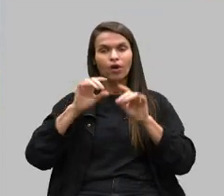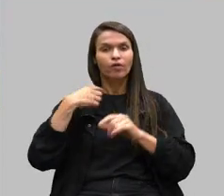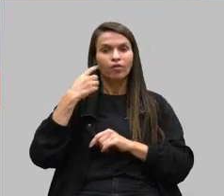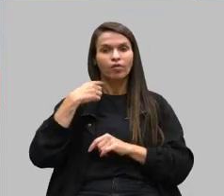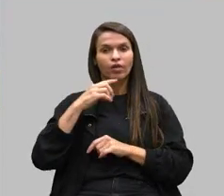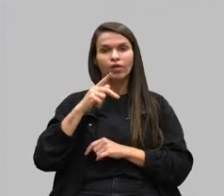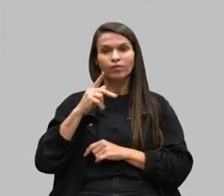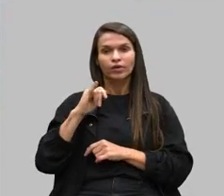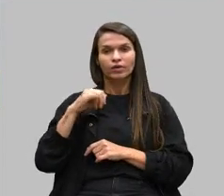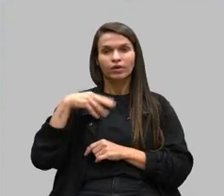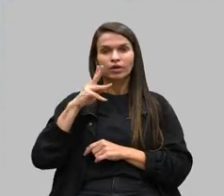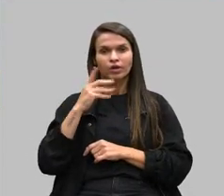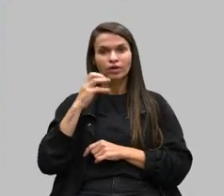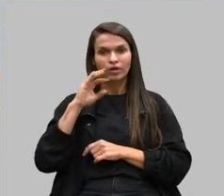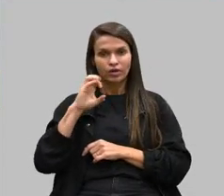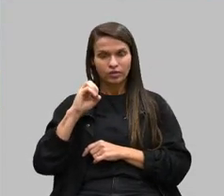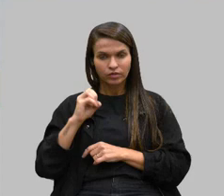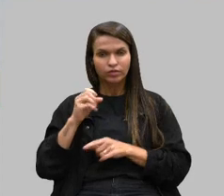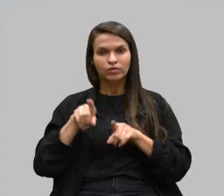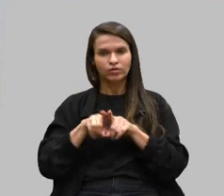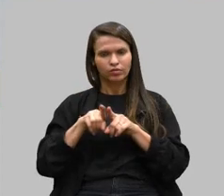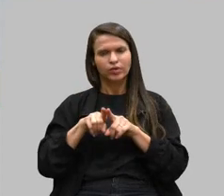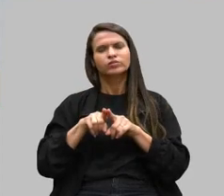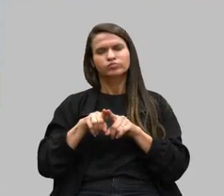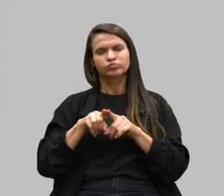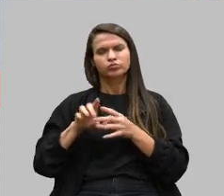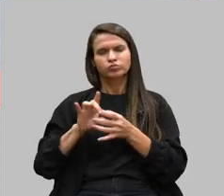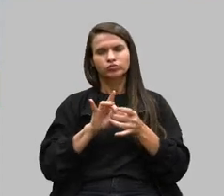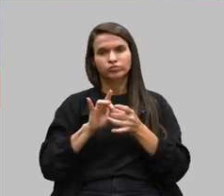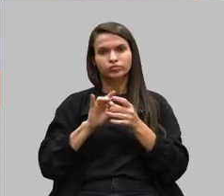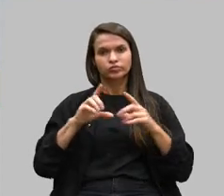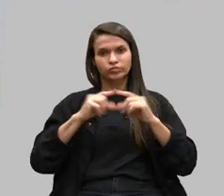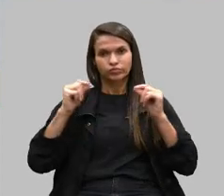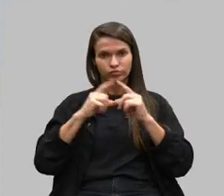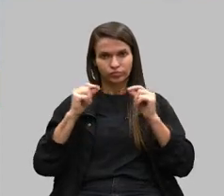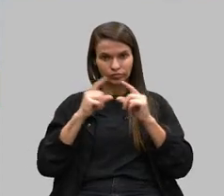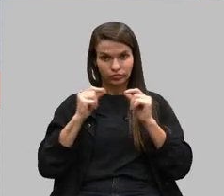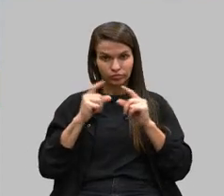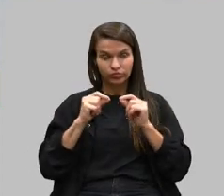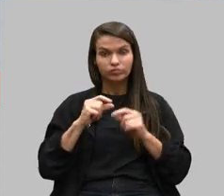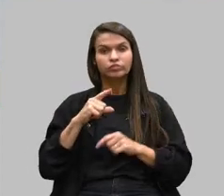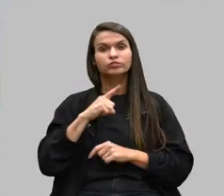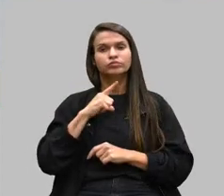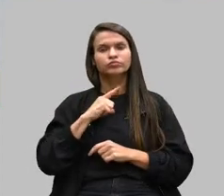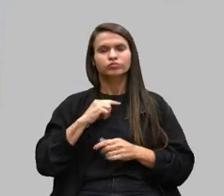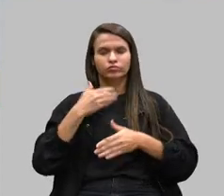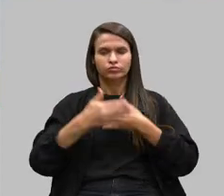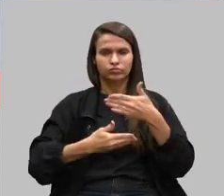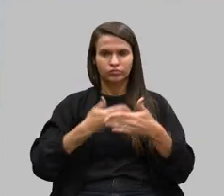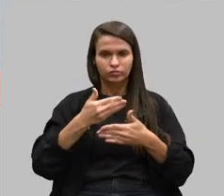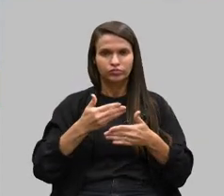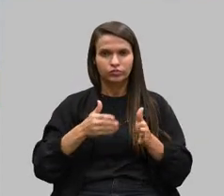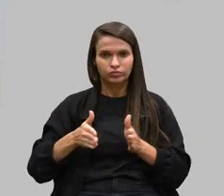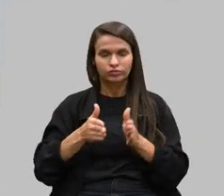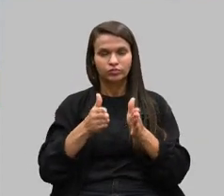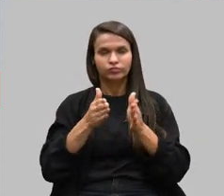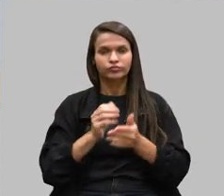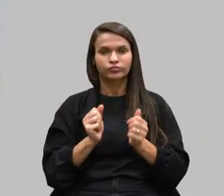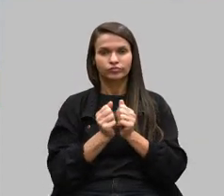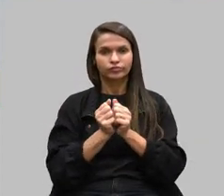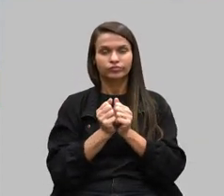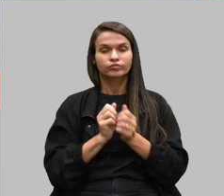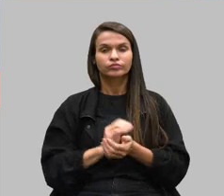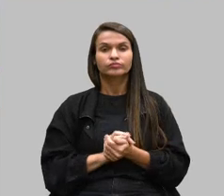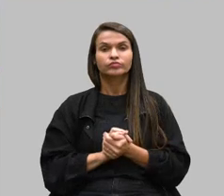Pinheirinho Deputado delegada que são grandes parceiros em Brasília Deputado Pinheirinho tem conosco essa jornada deputada o